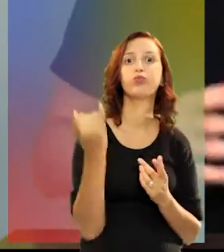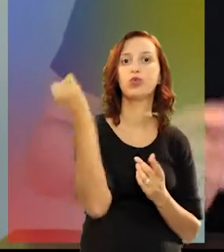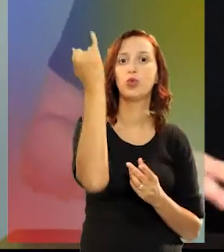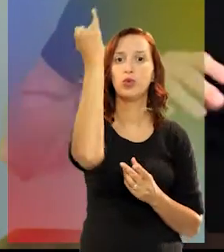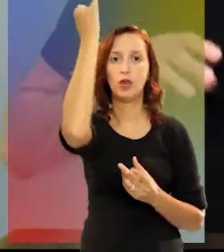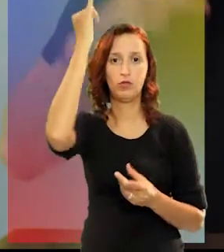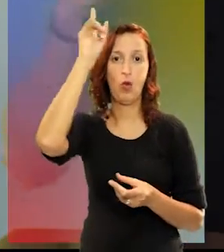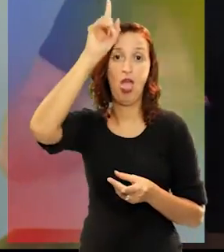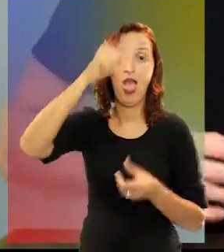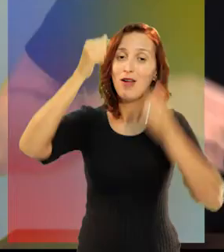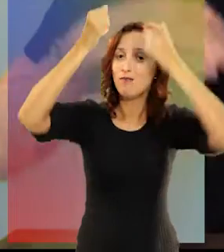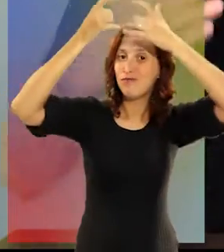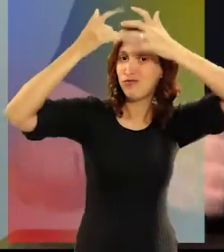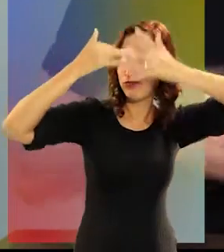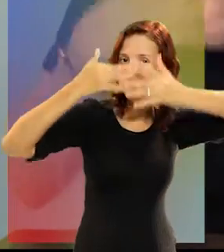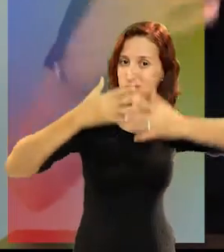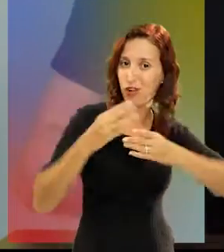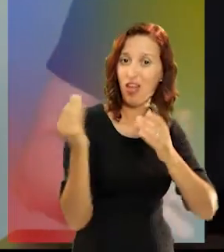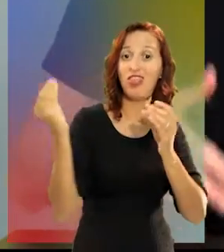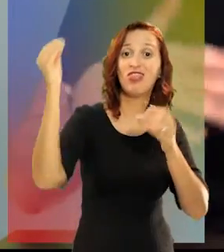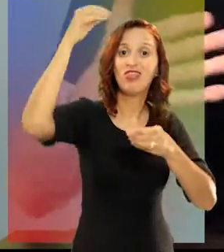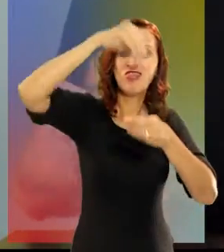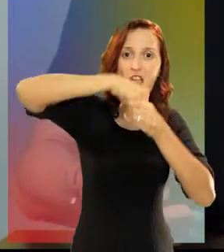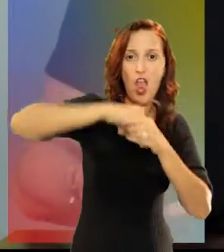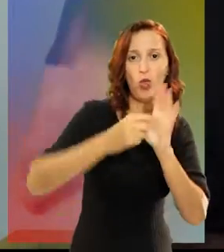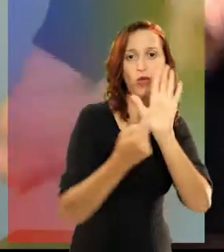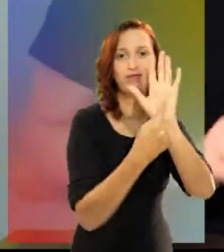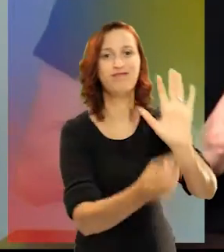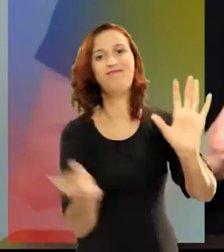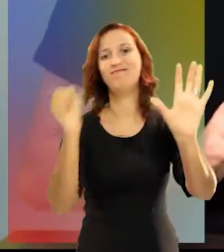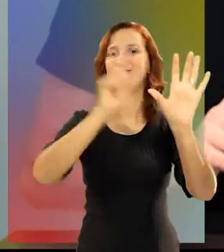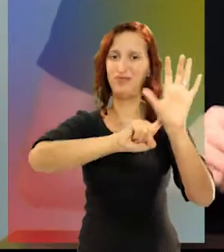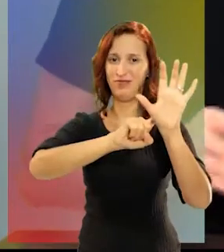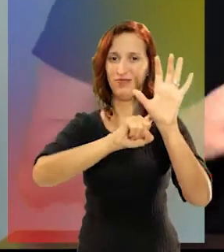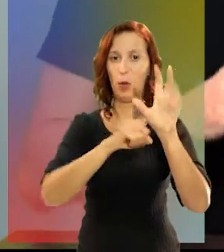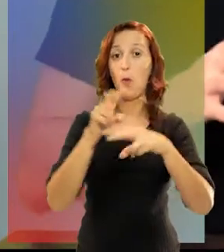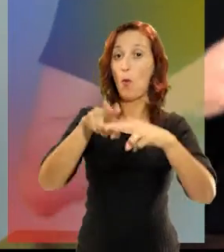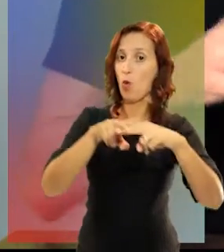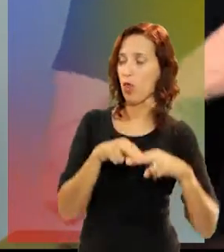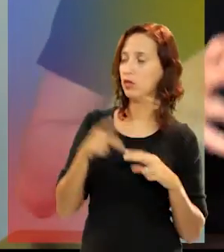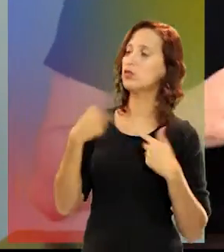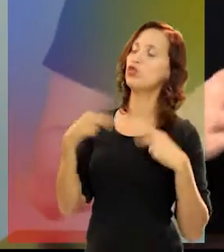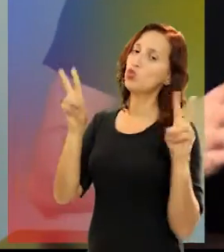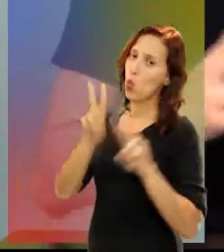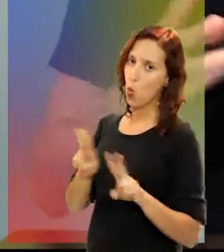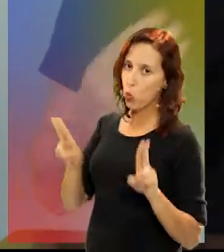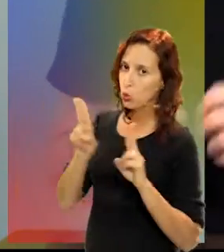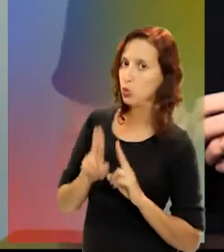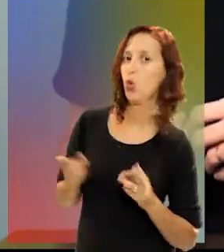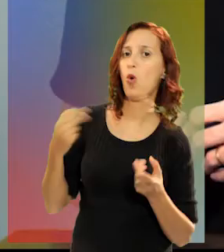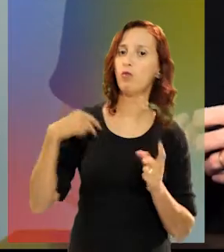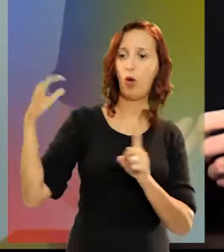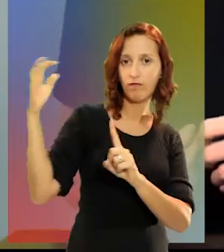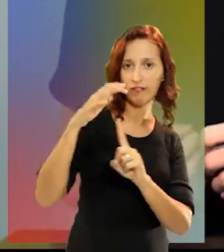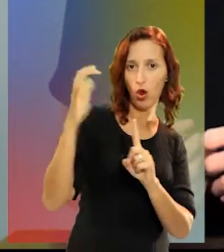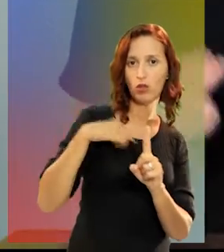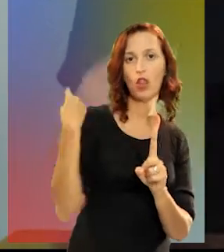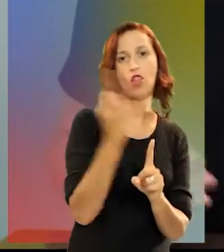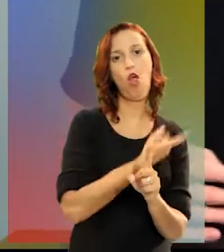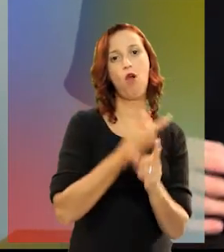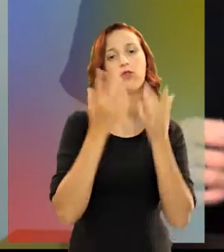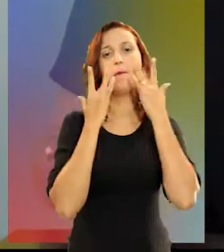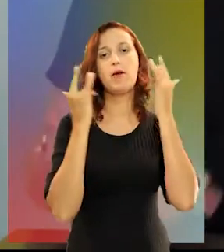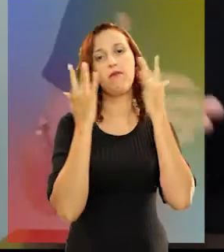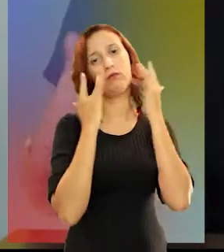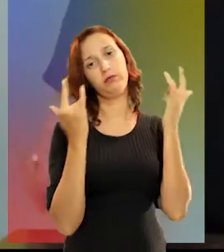importante é o conceito que está por detrás das histórias. E por isso a gente usou esse esses tipos de filmes para basear a nossa peça.